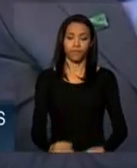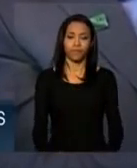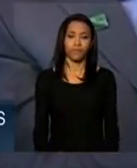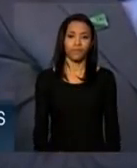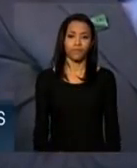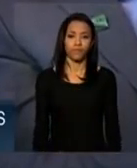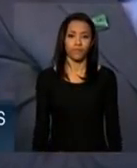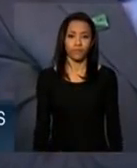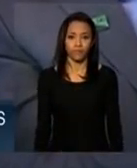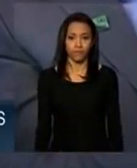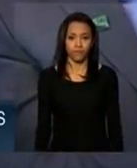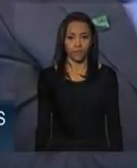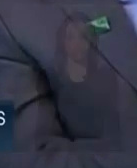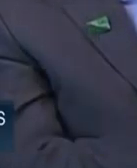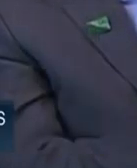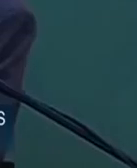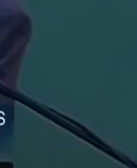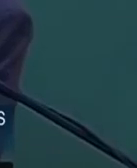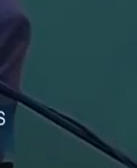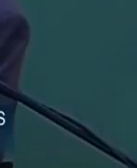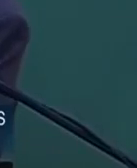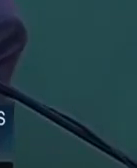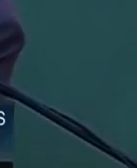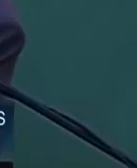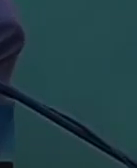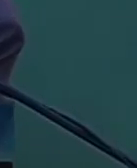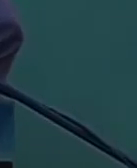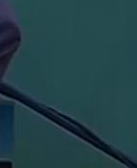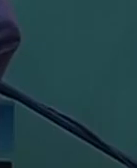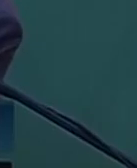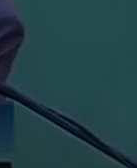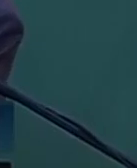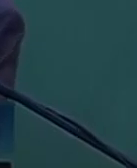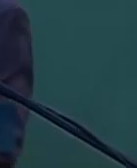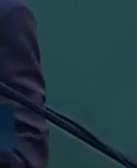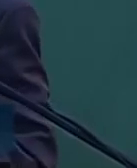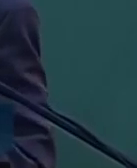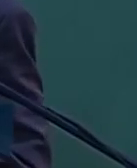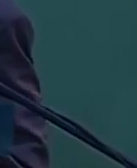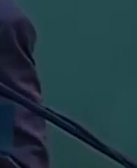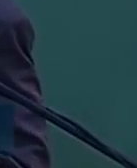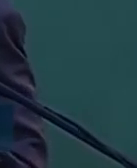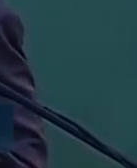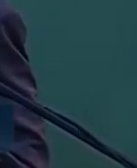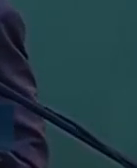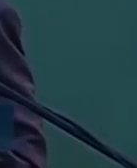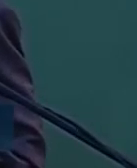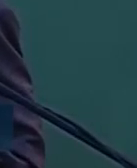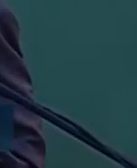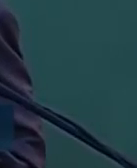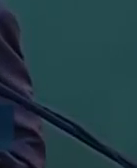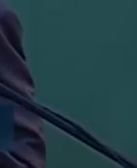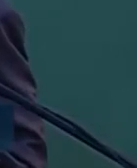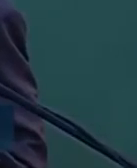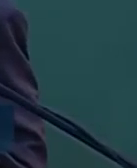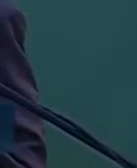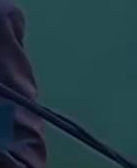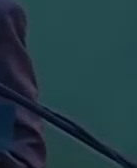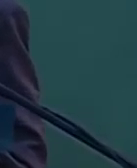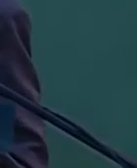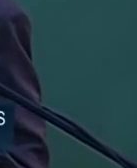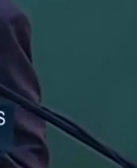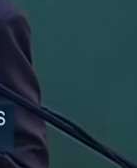cuidar da cidade como um todo. Não era só como antigamente, simplesmente produzir moradia e deixar o povo largado lá distante, sem